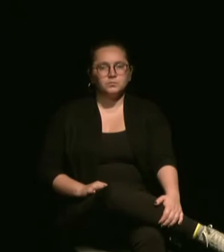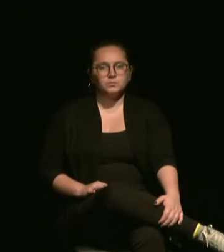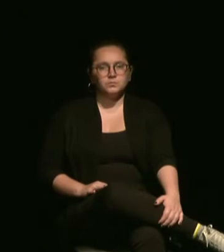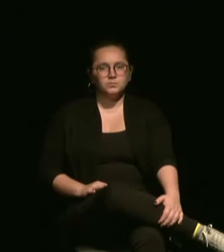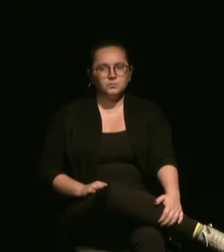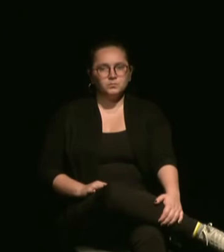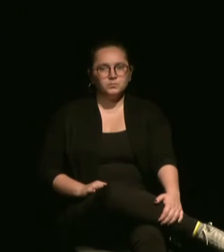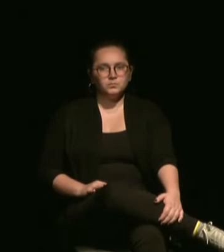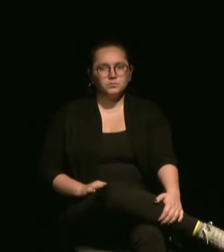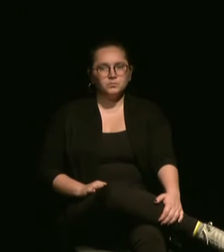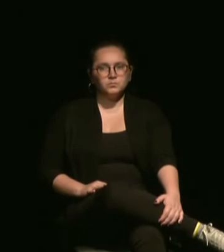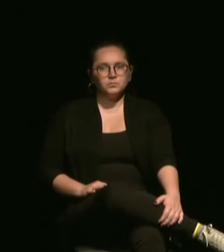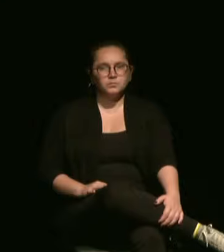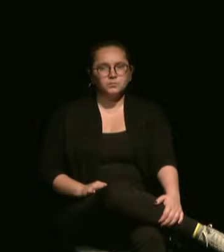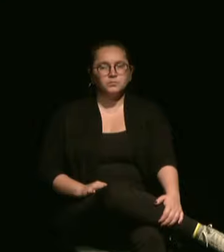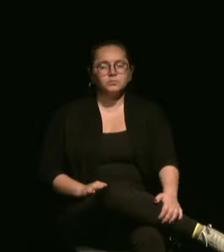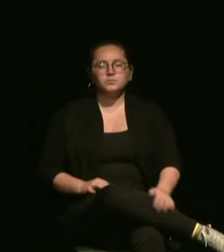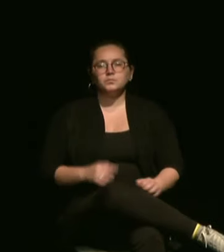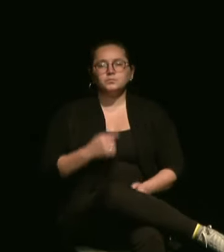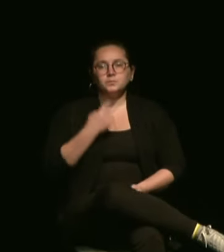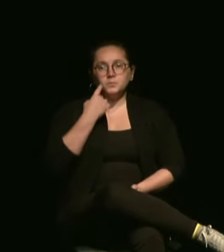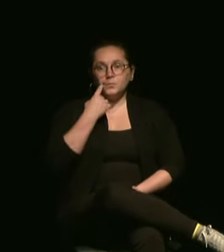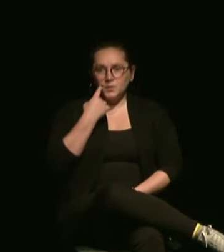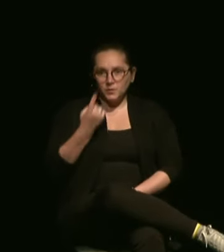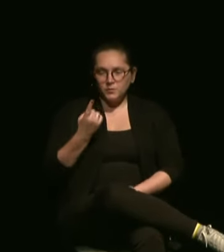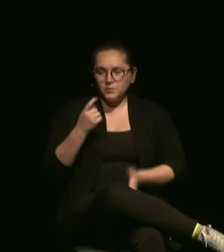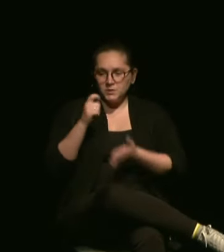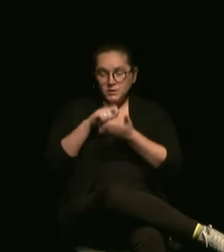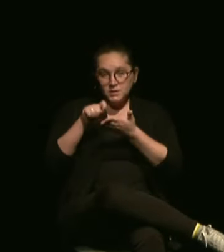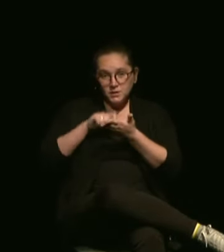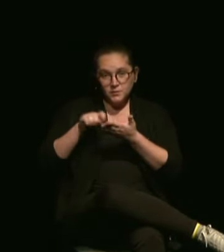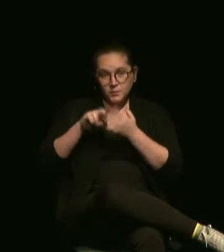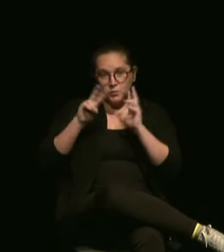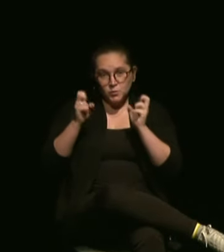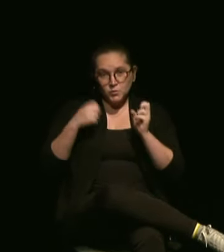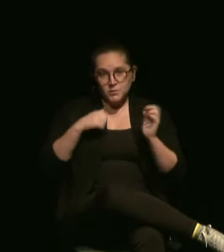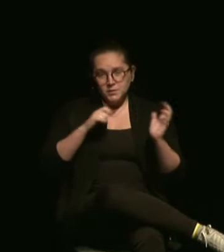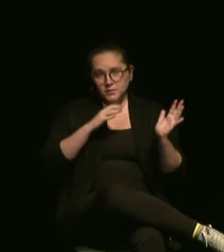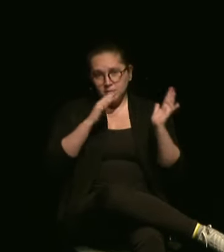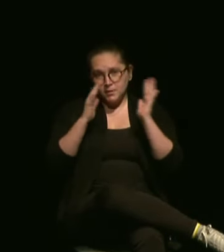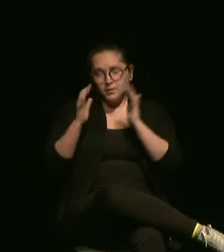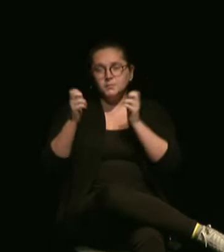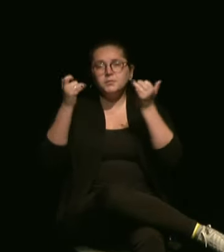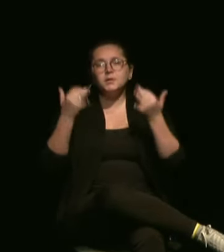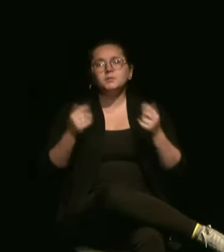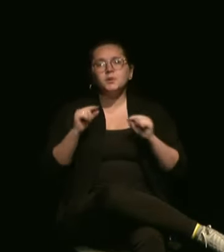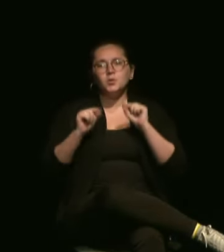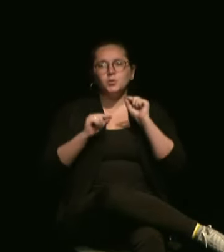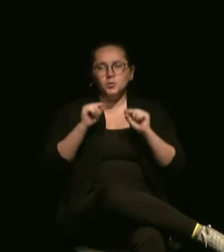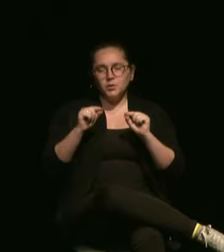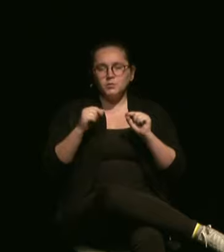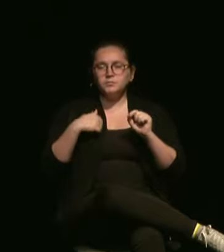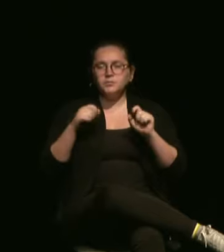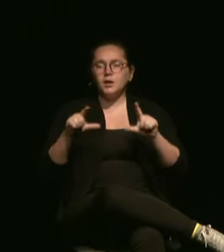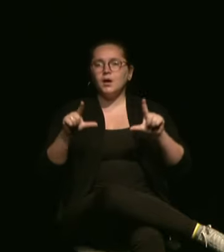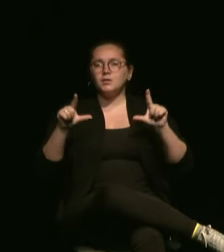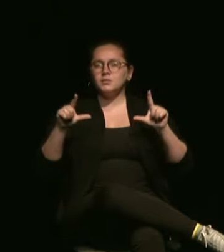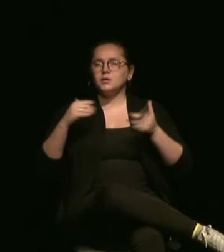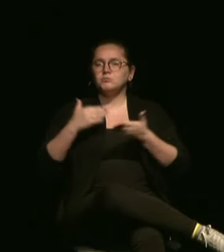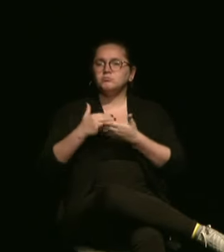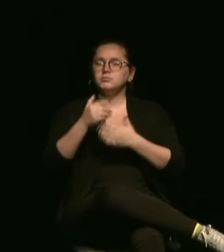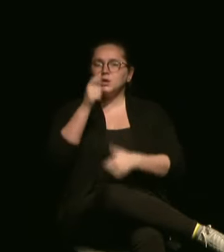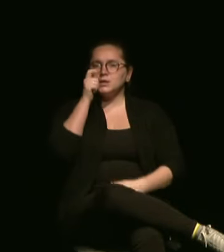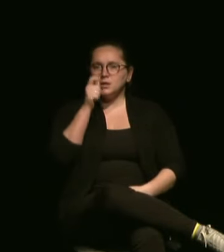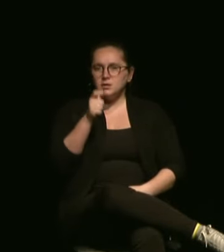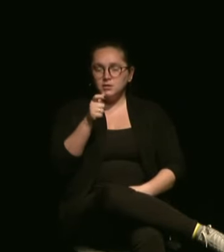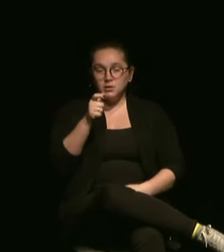Aqui o Lanzmann, escrevendo sobre essa cena, ele diz o seguinte: a cena começou a ficar interessante na segunda